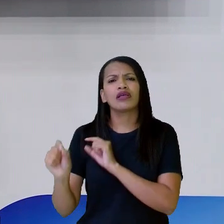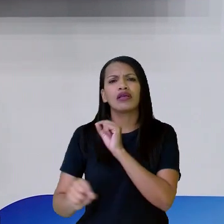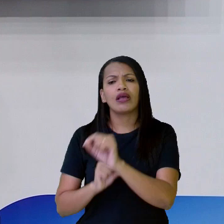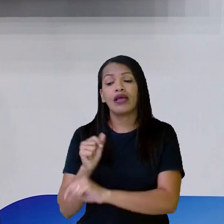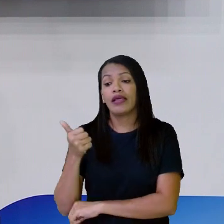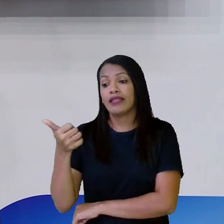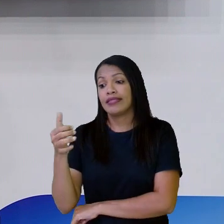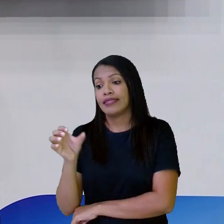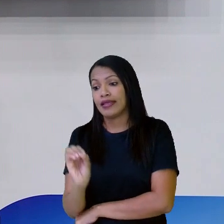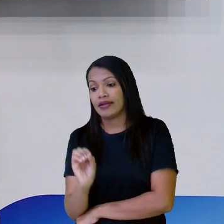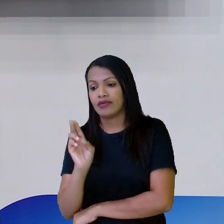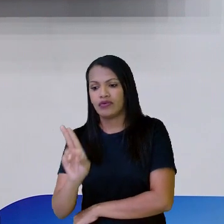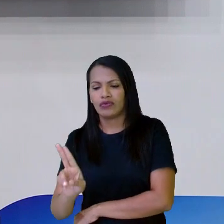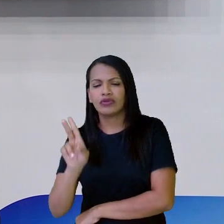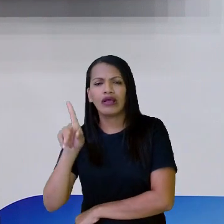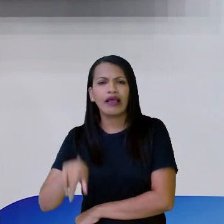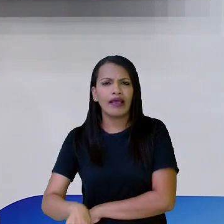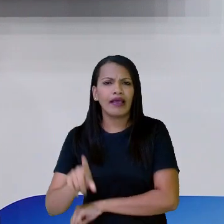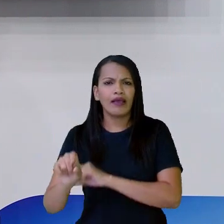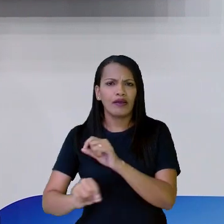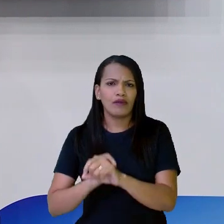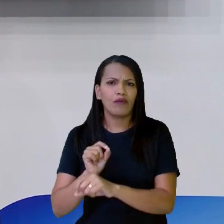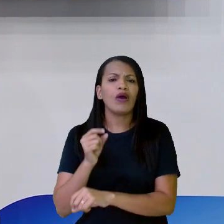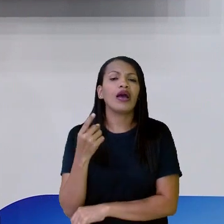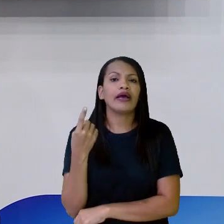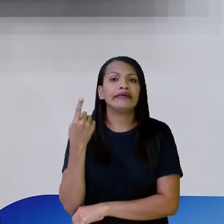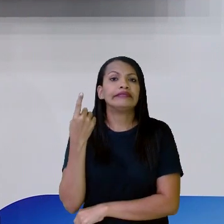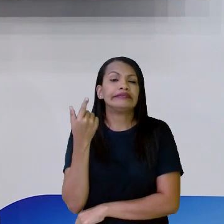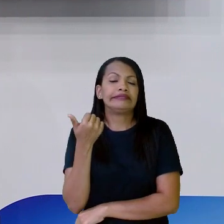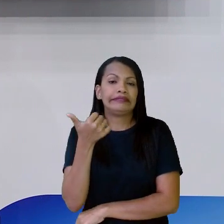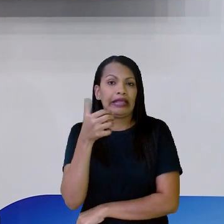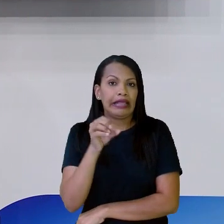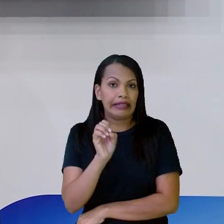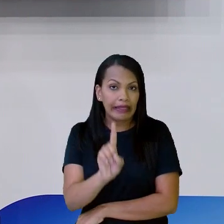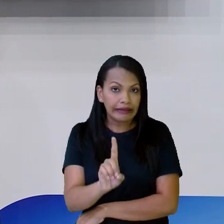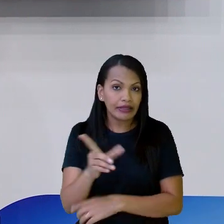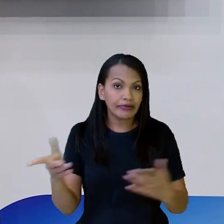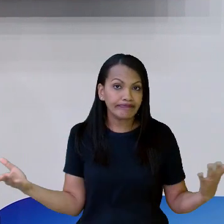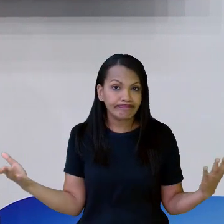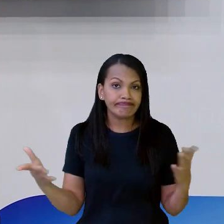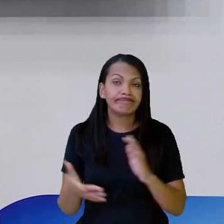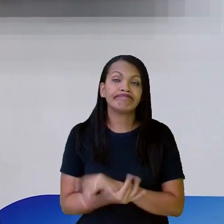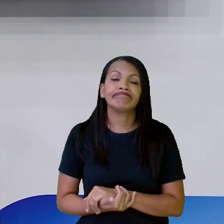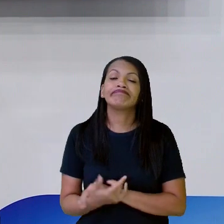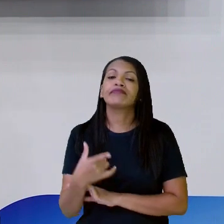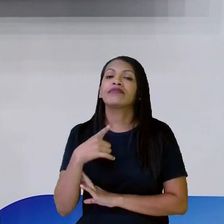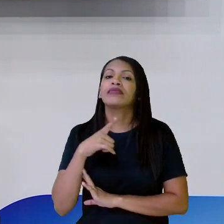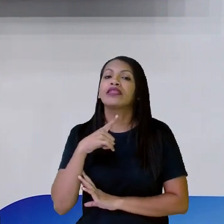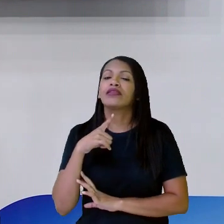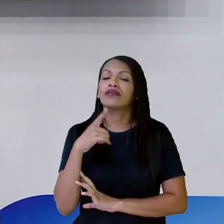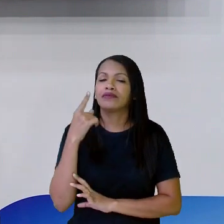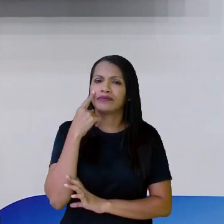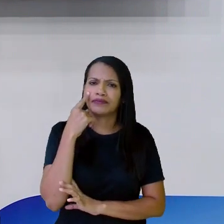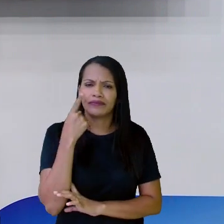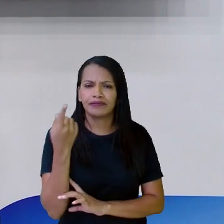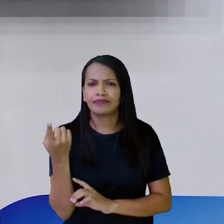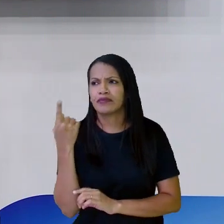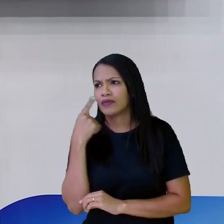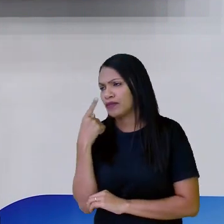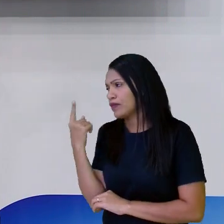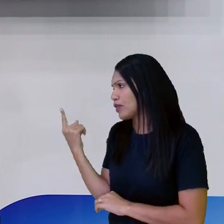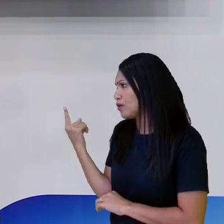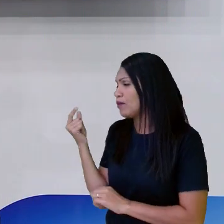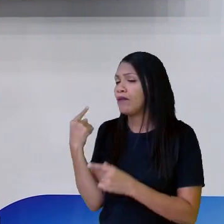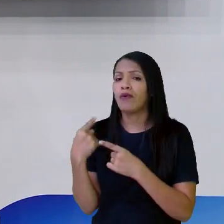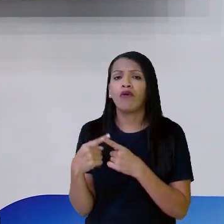10 unidades forma uma dezena? Pois é, isso tem a ver com a configuração